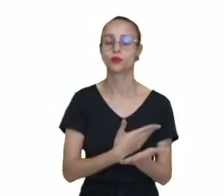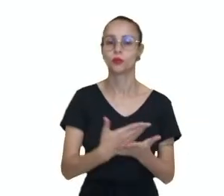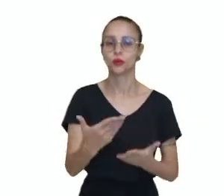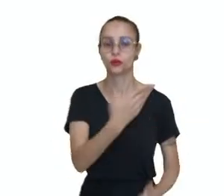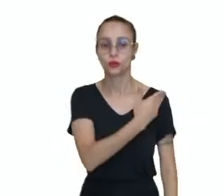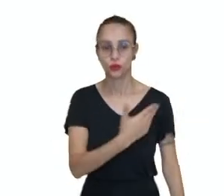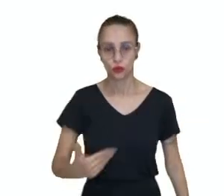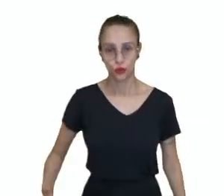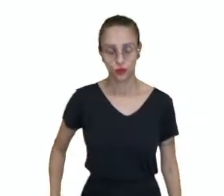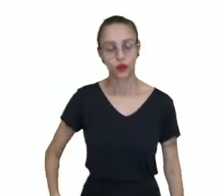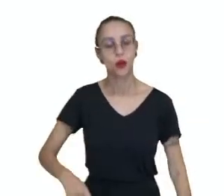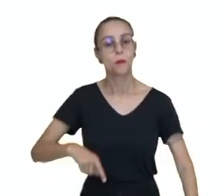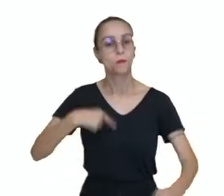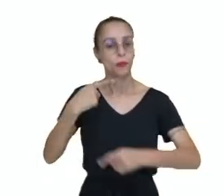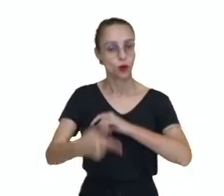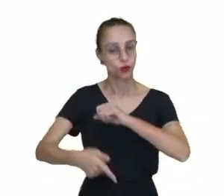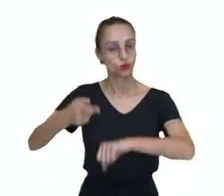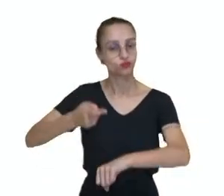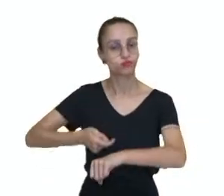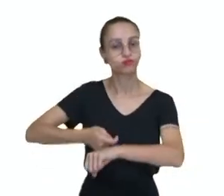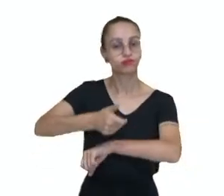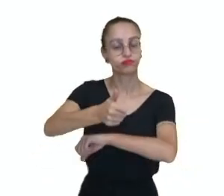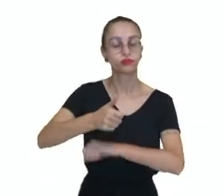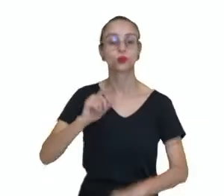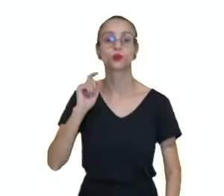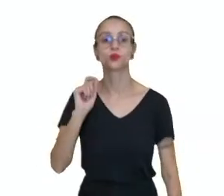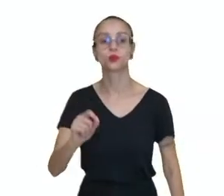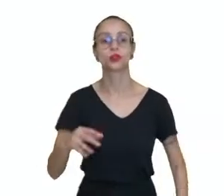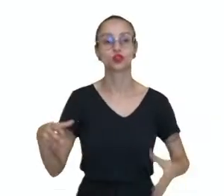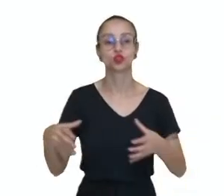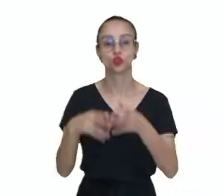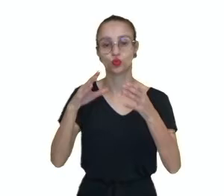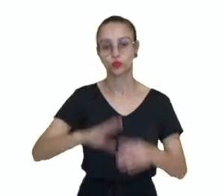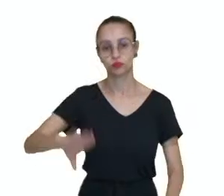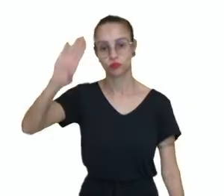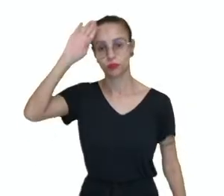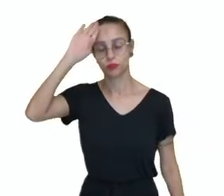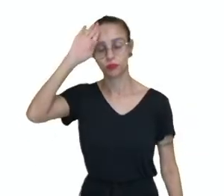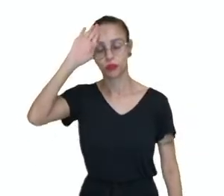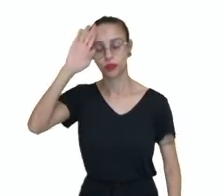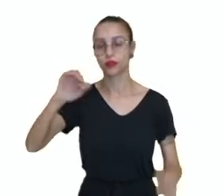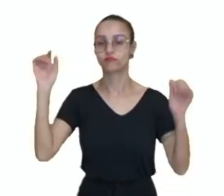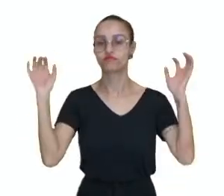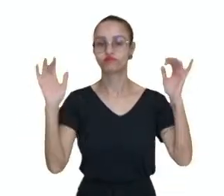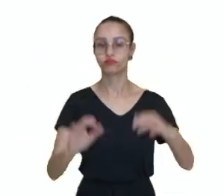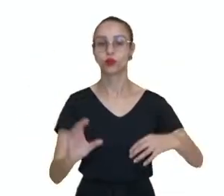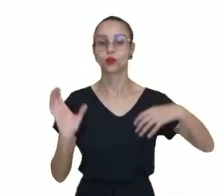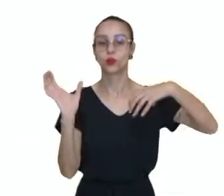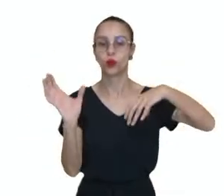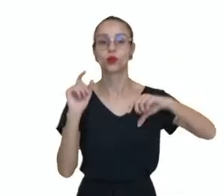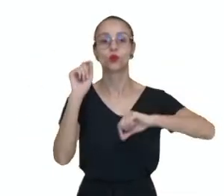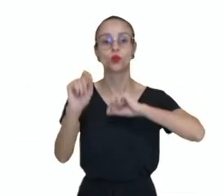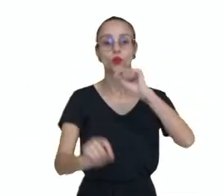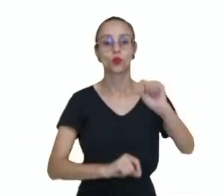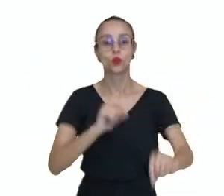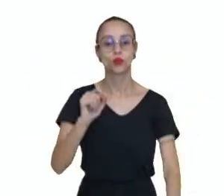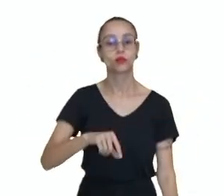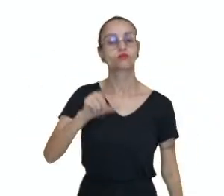governo. Após esse golpe, uma junta militar reuniu o Congresso Nacional, que elegeu